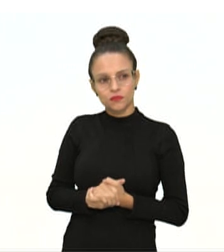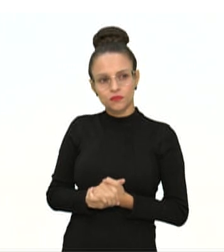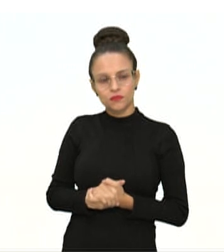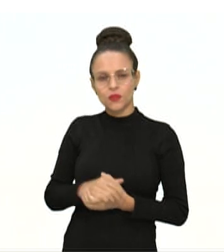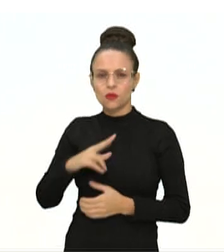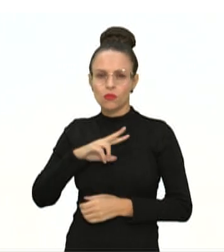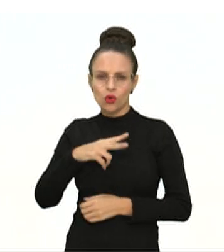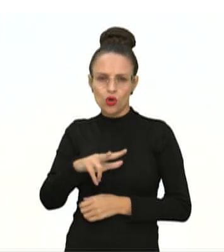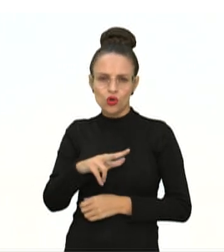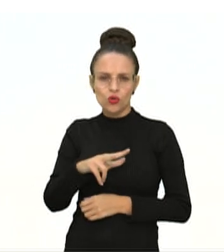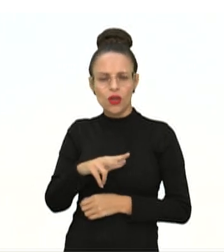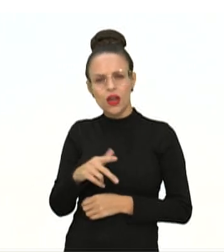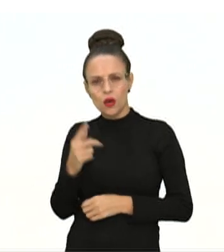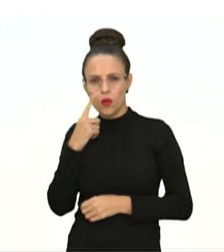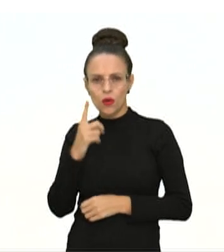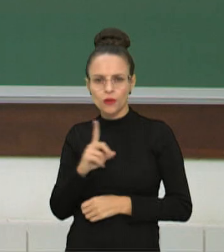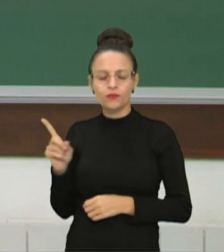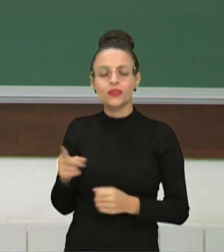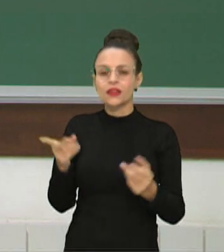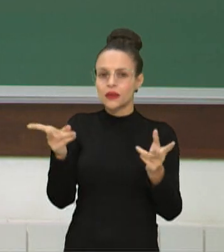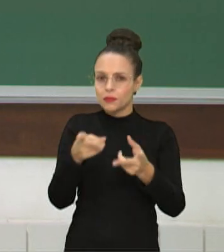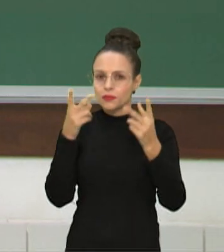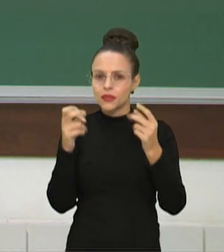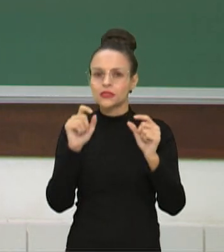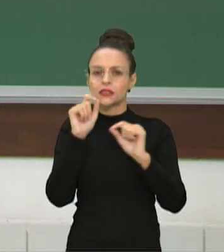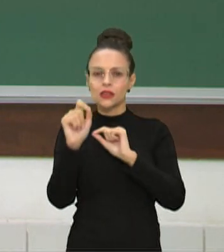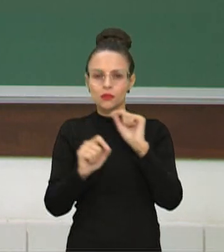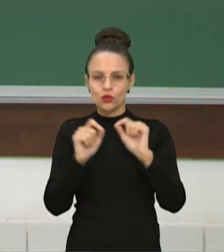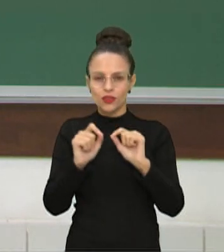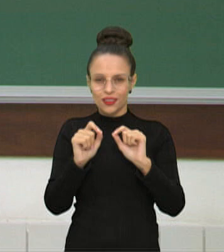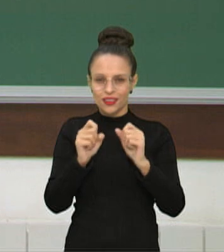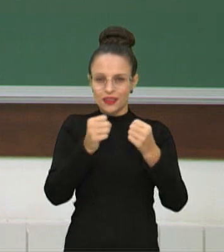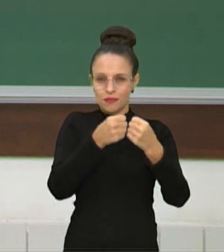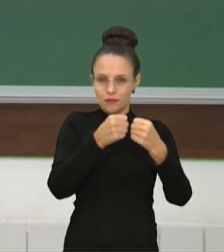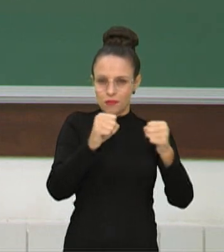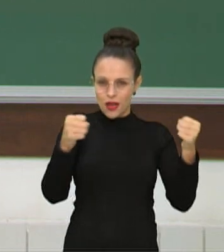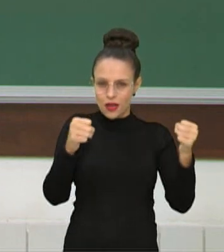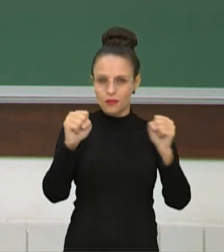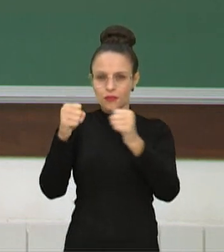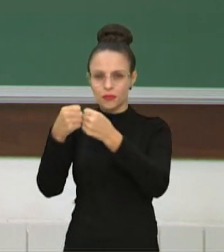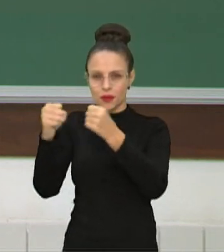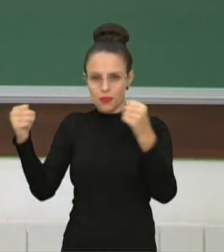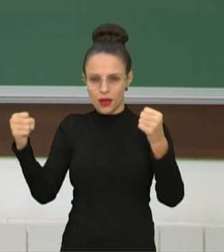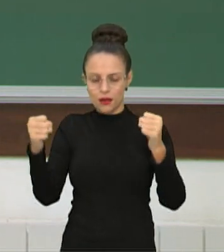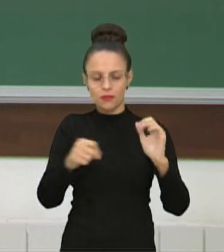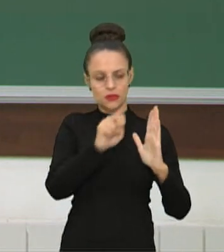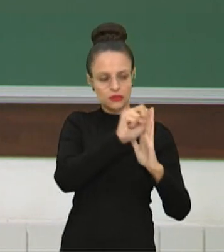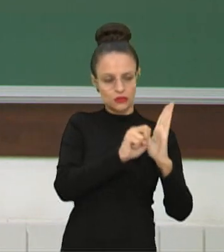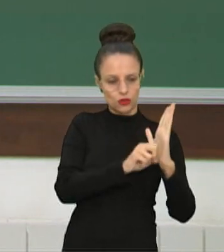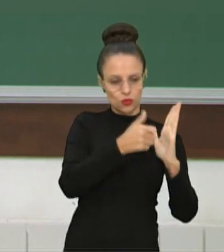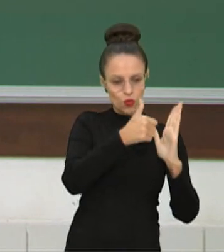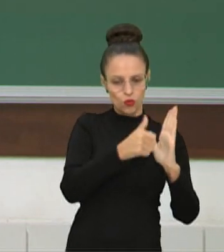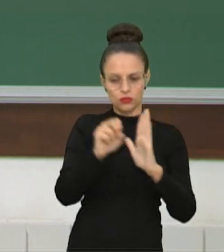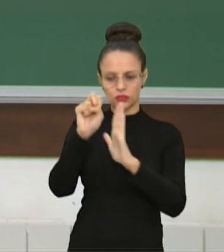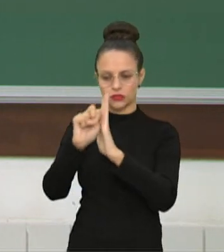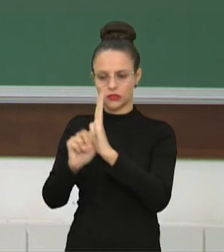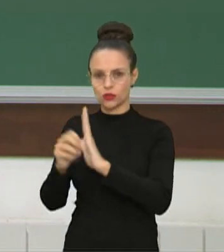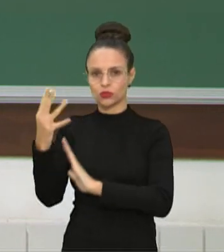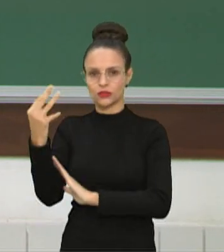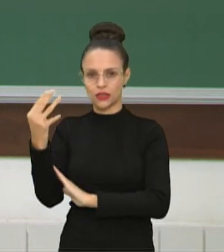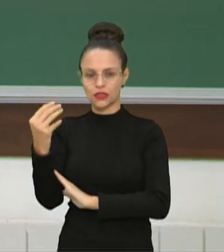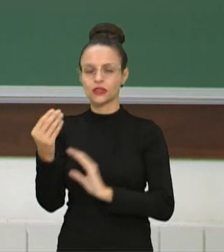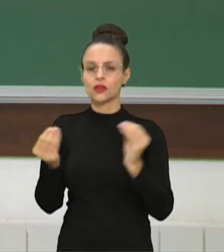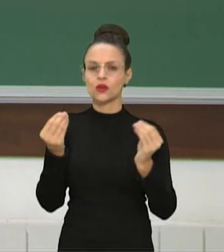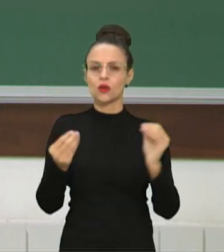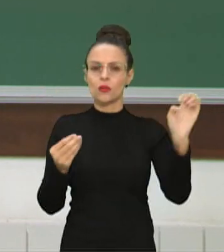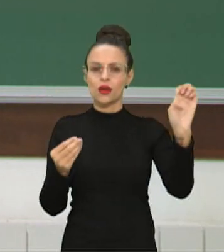tamanho que é hoje, ali está Lisboa. Você já percebe, só por esses mapas do século XI e século XIII, que como a